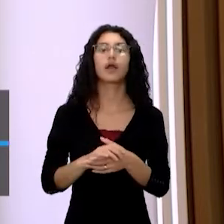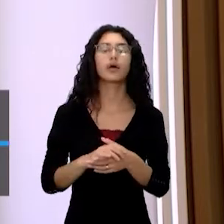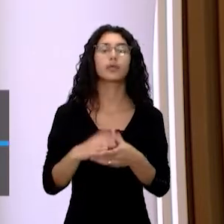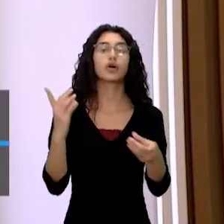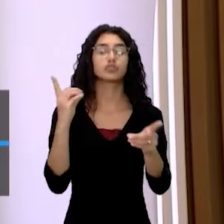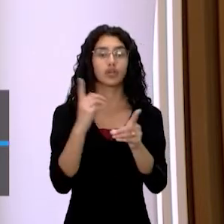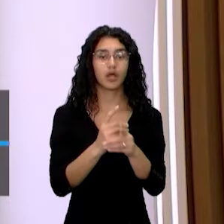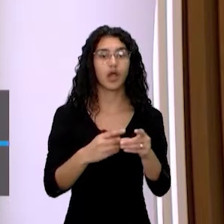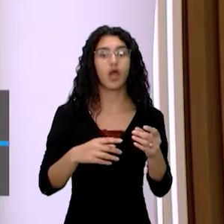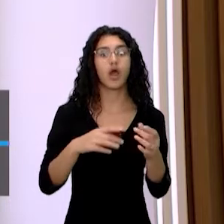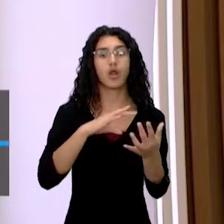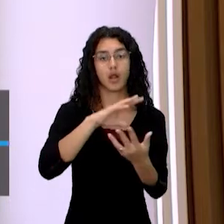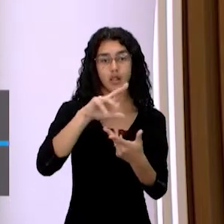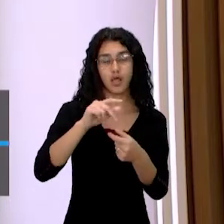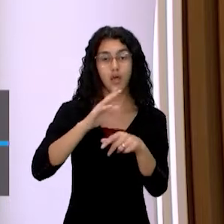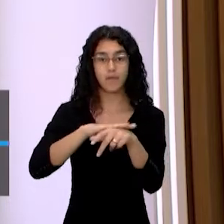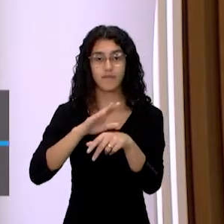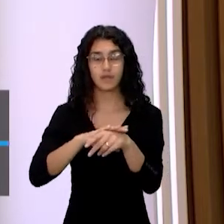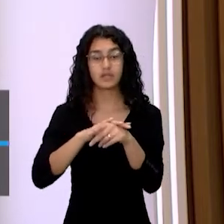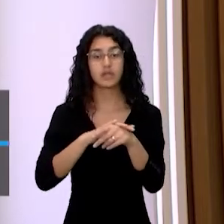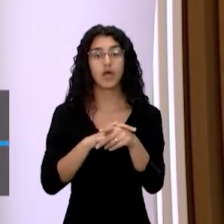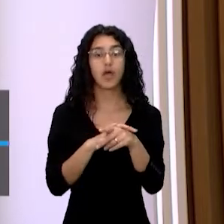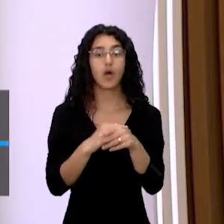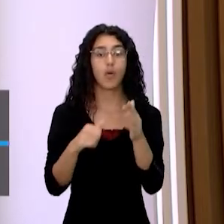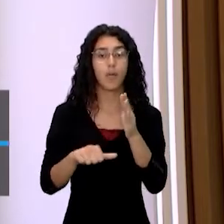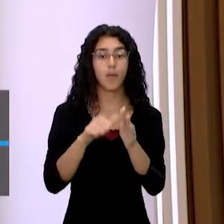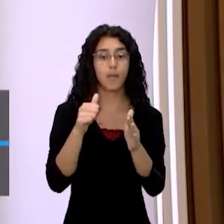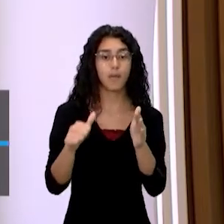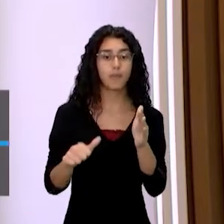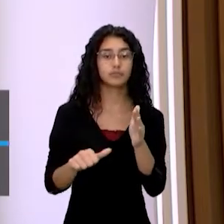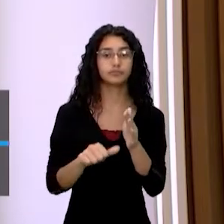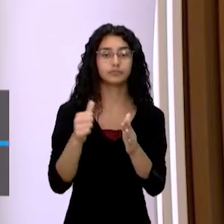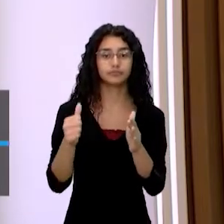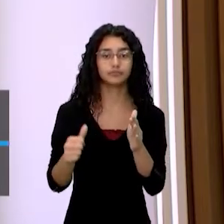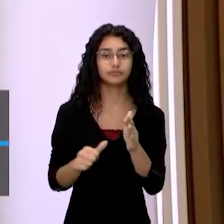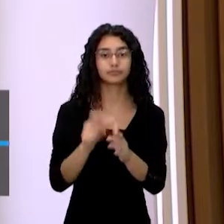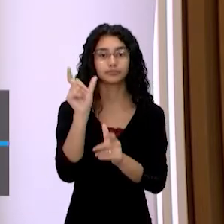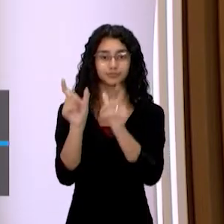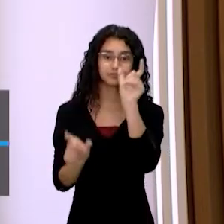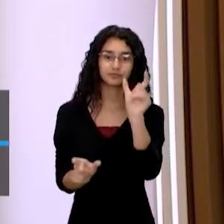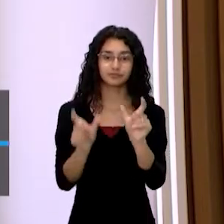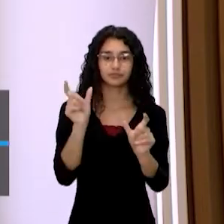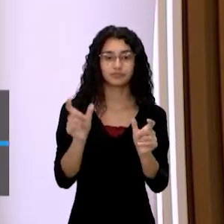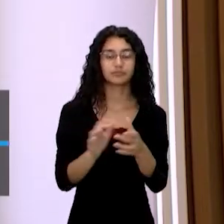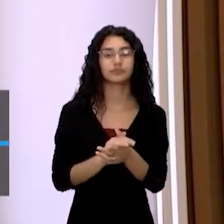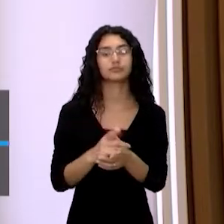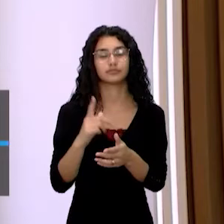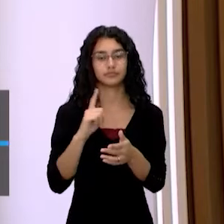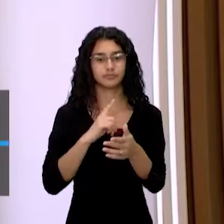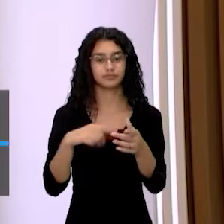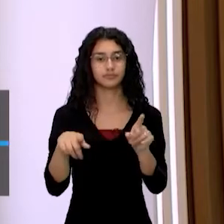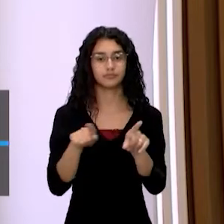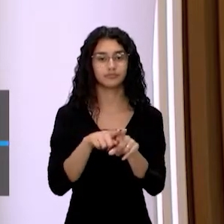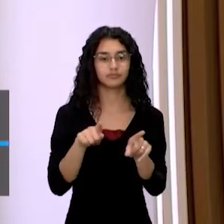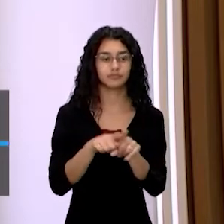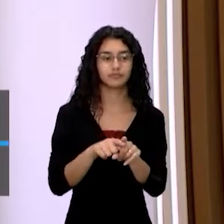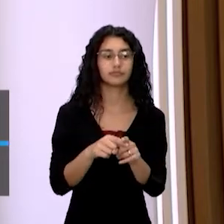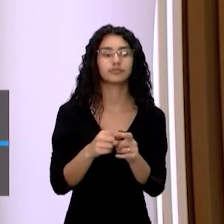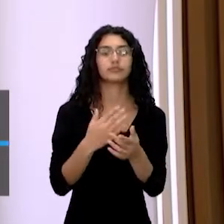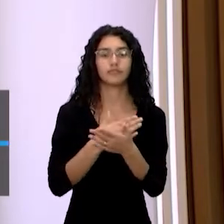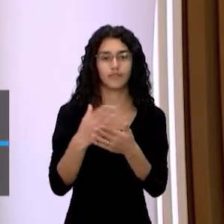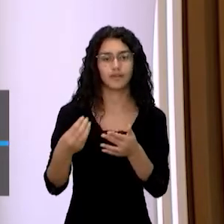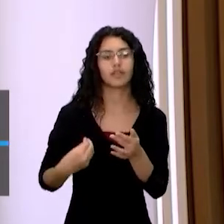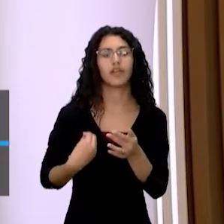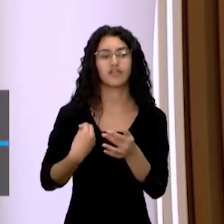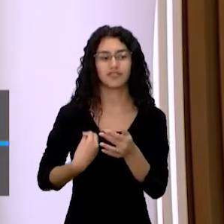chegaram na Terra, né, para formar, então, os primeiros indivíduos. Então, aí a gente tem também a questão da origem da Terra, a origem da